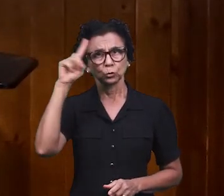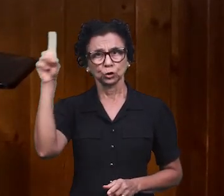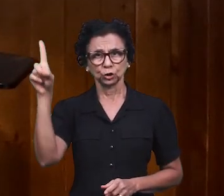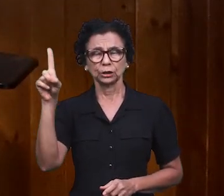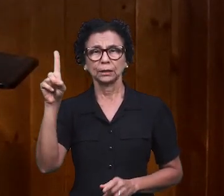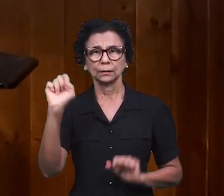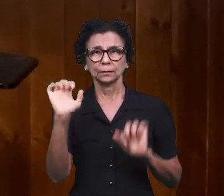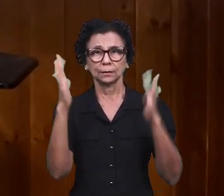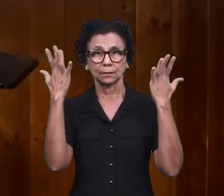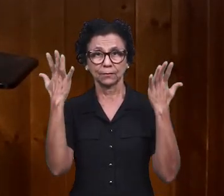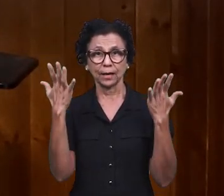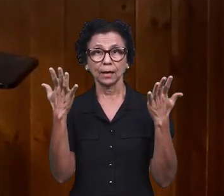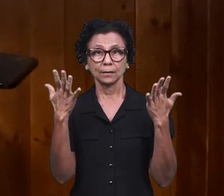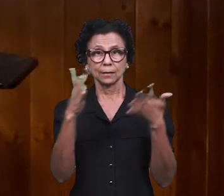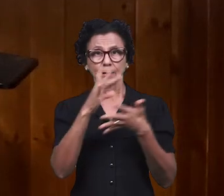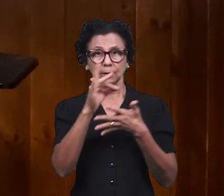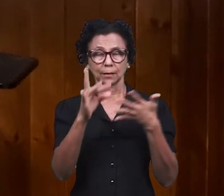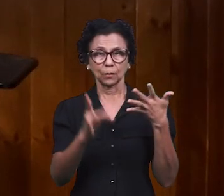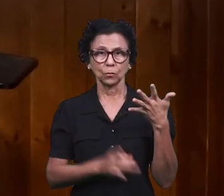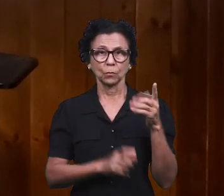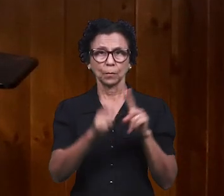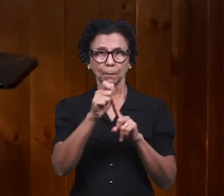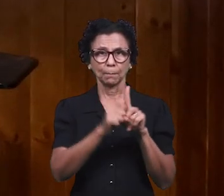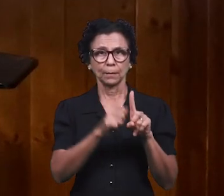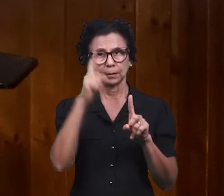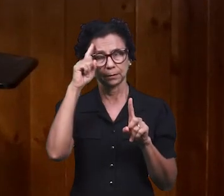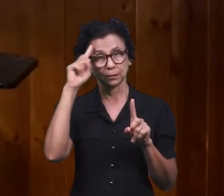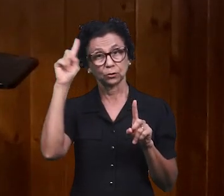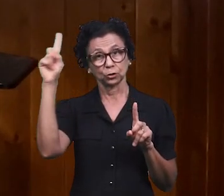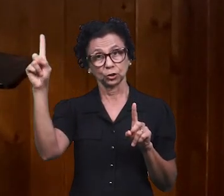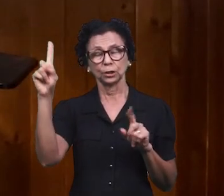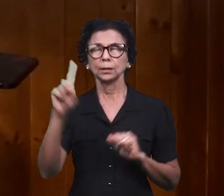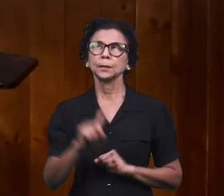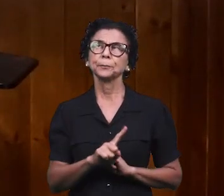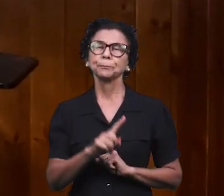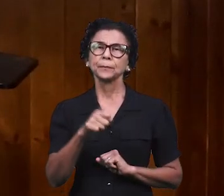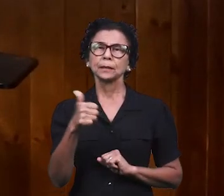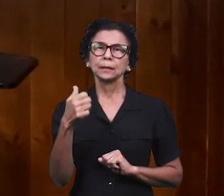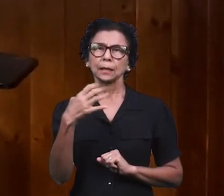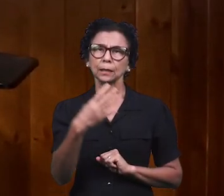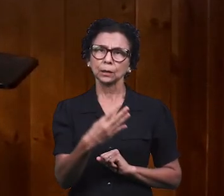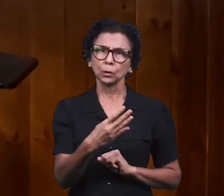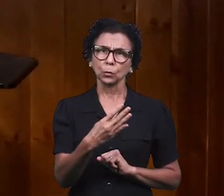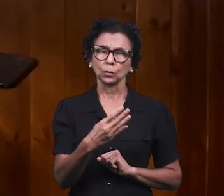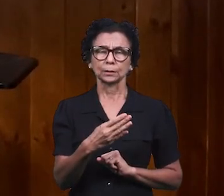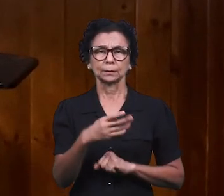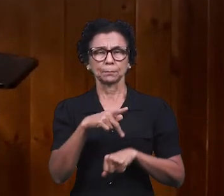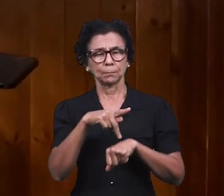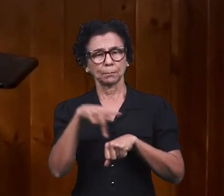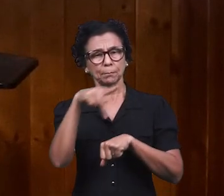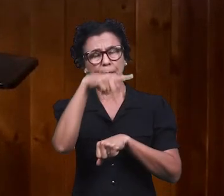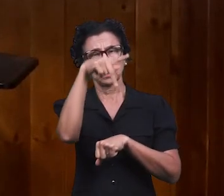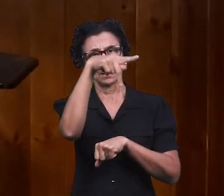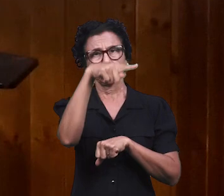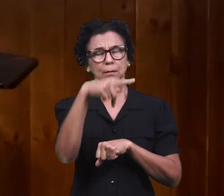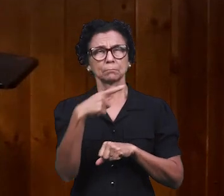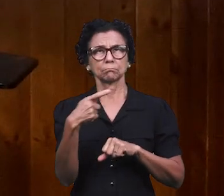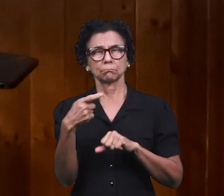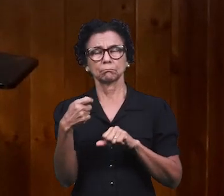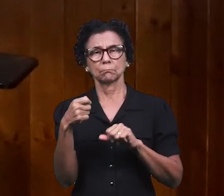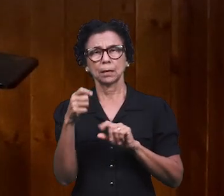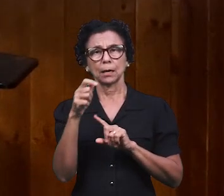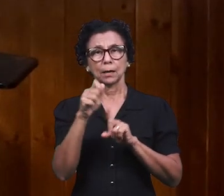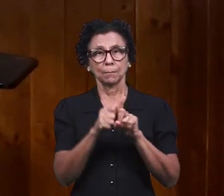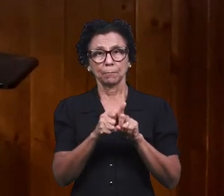festas foram colocadas assim: dia 14 de Nissan é a Páscoa, corresponde ao mês de